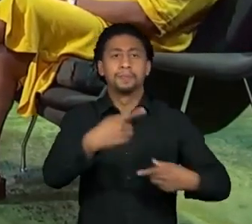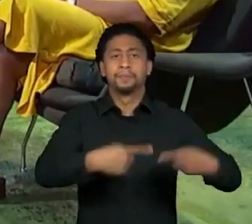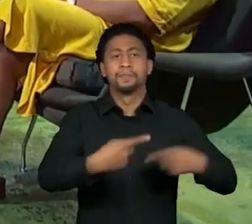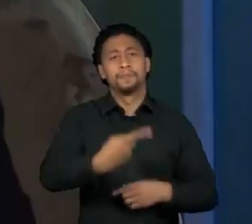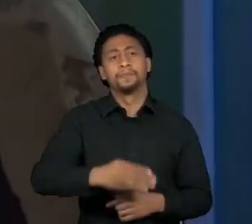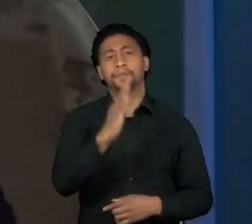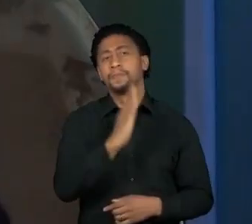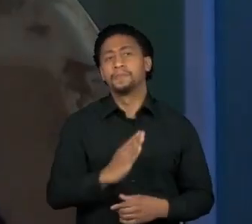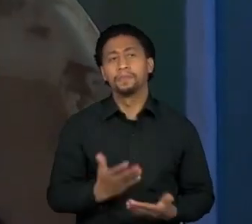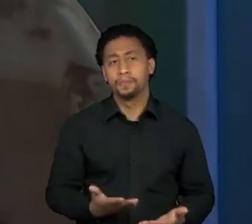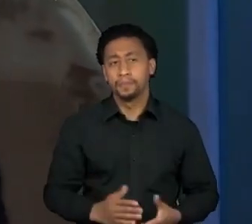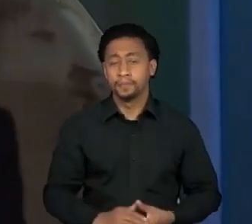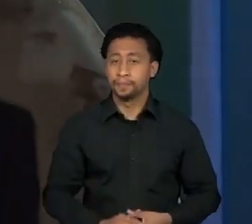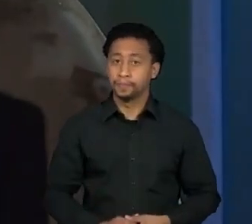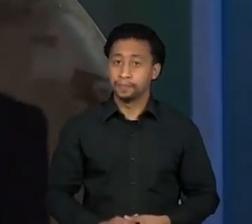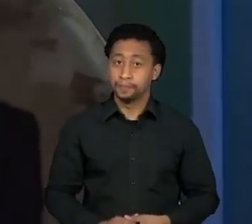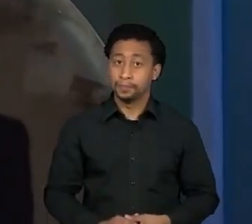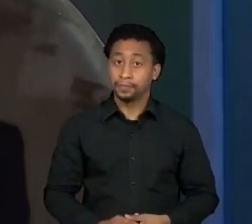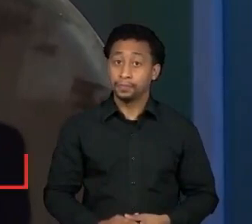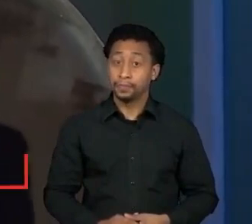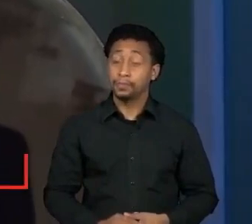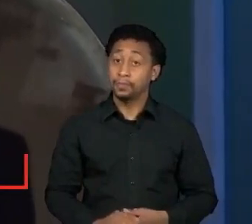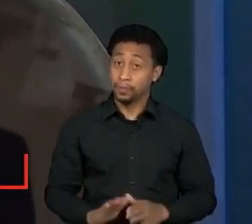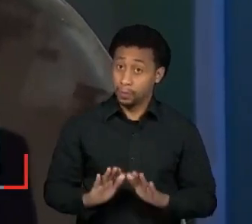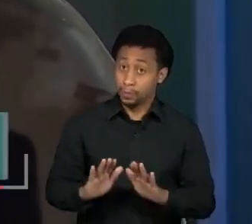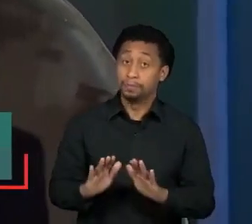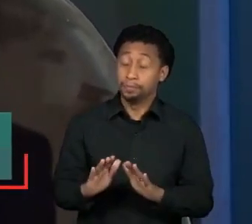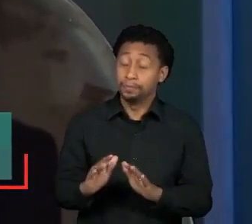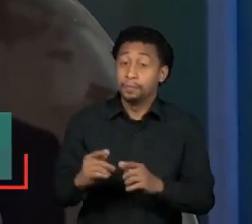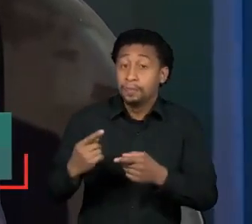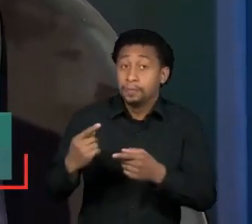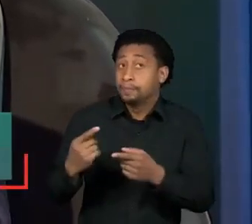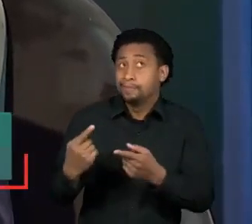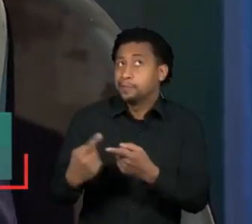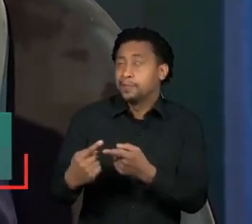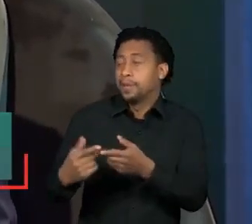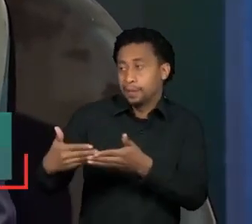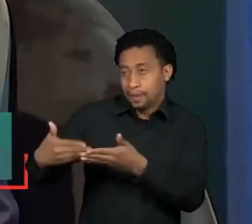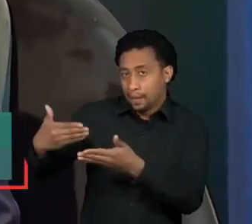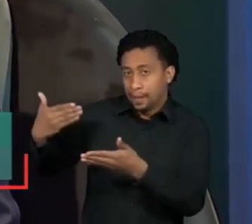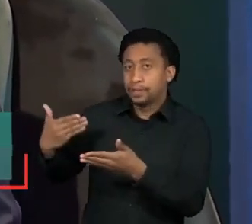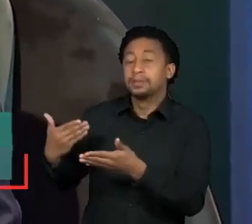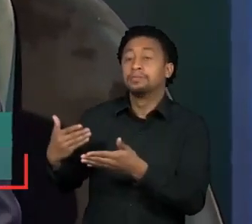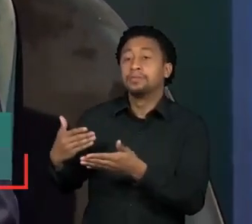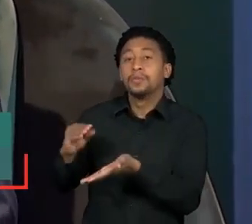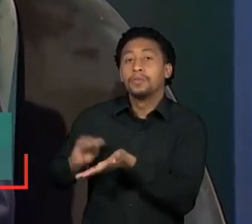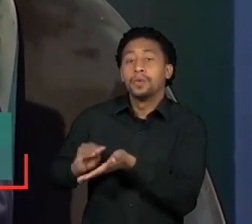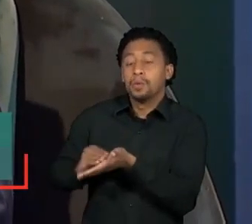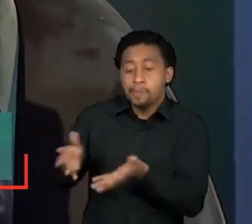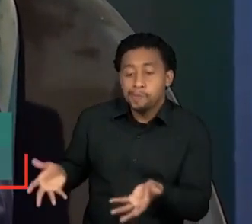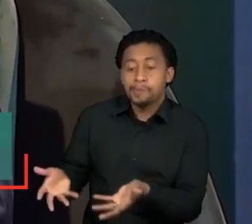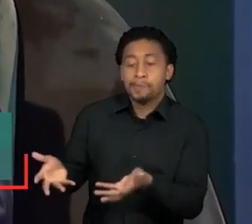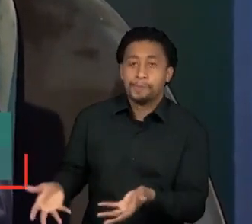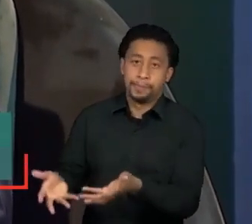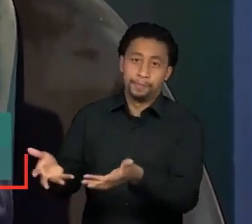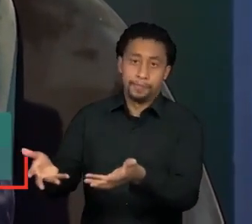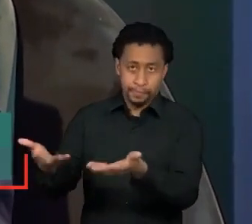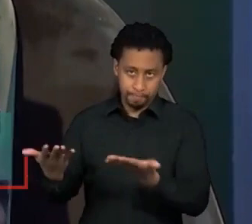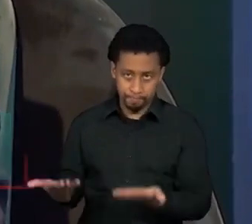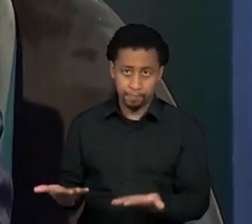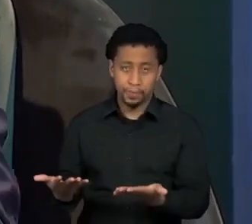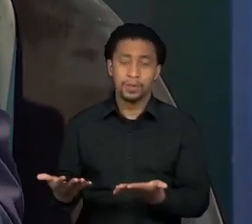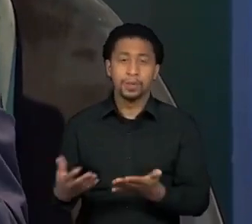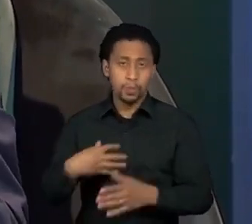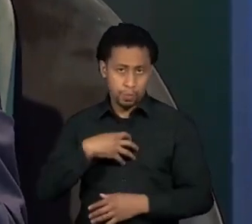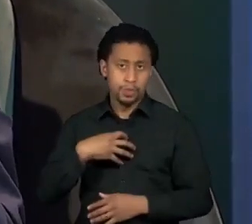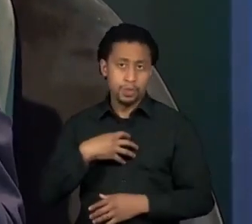brasileiro? Olha, tem que olhar o problema dos estímulos. O nosso sistema eleitoral faz a distribuição